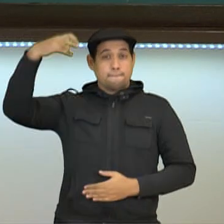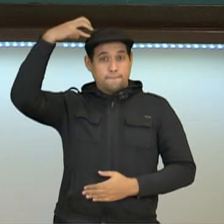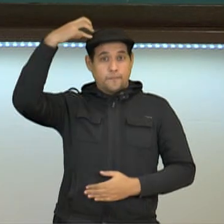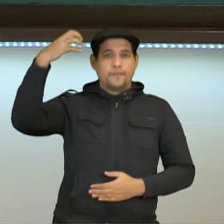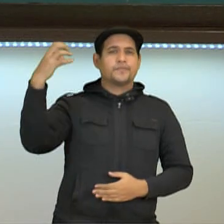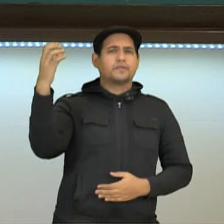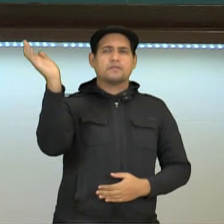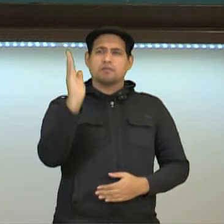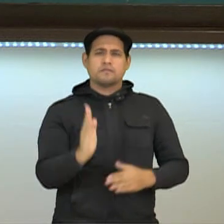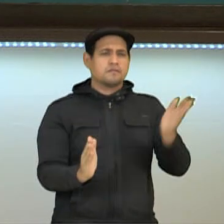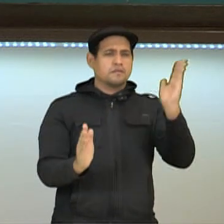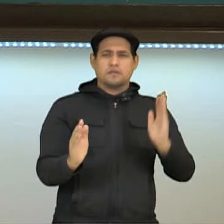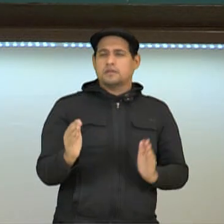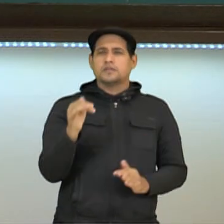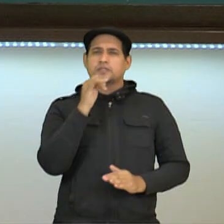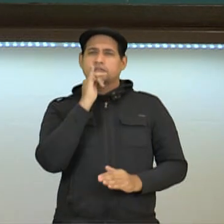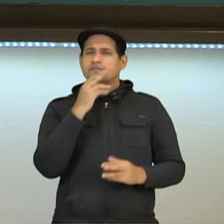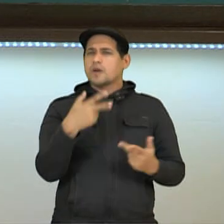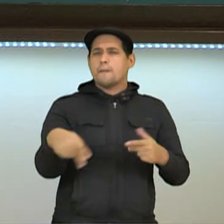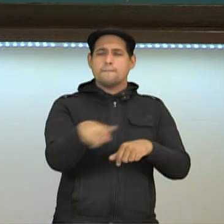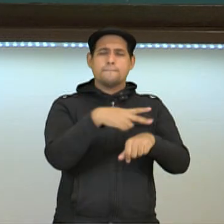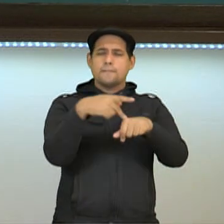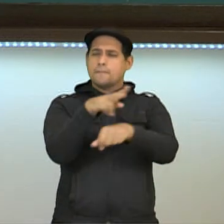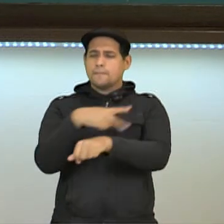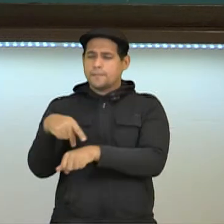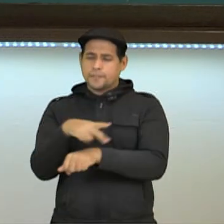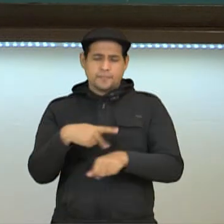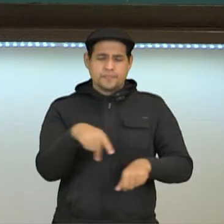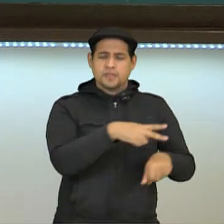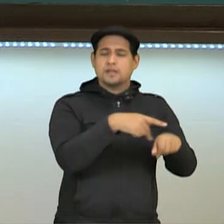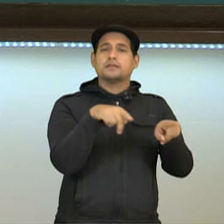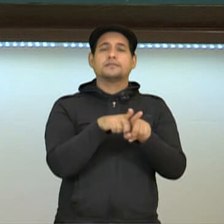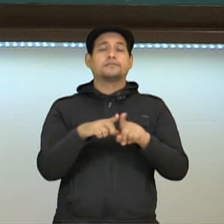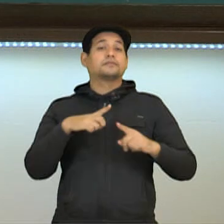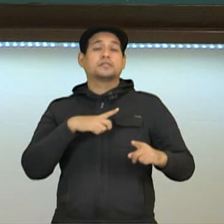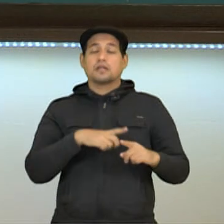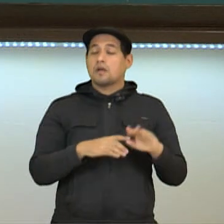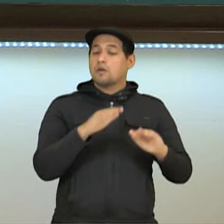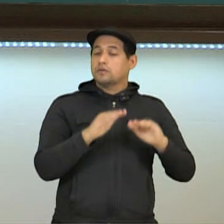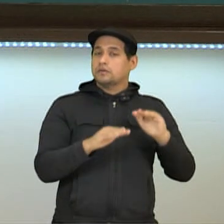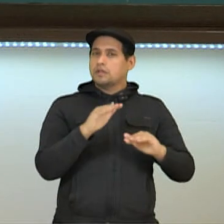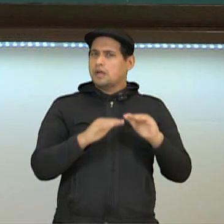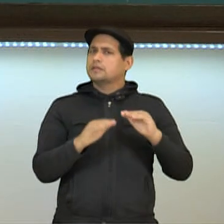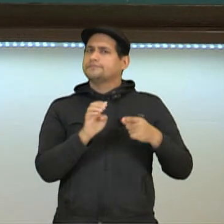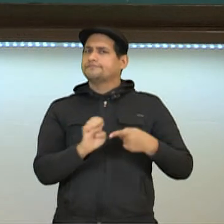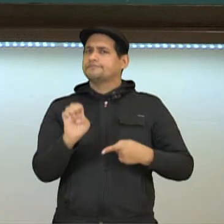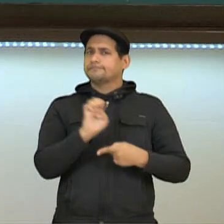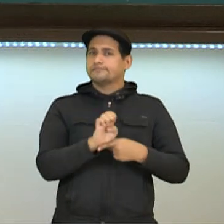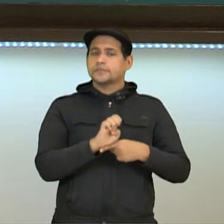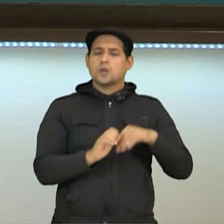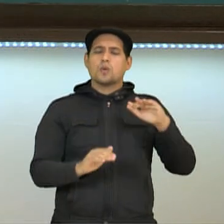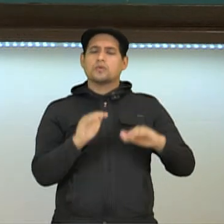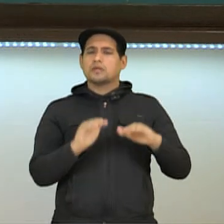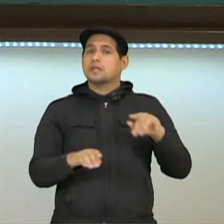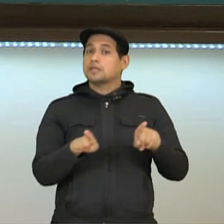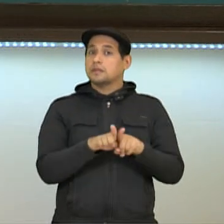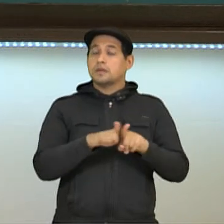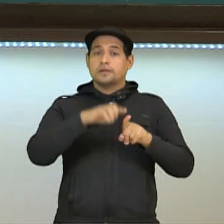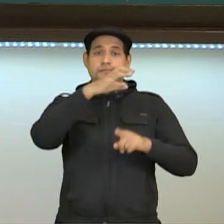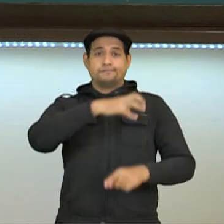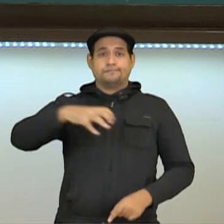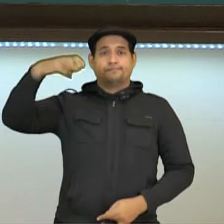nacionais, né? O mercantilismo era um sistema econômico controlado pelo Estado, controlado pelos